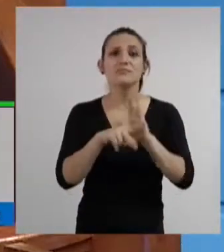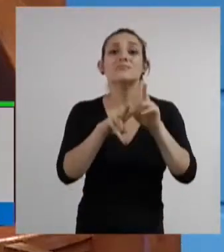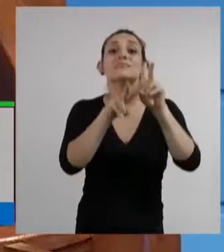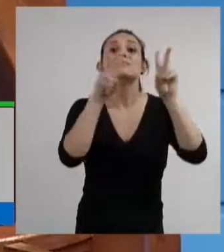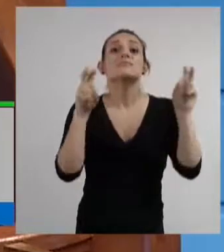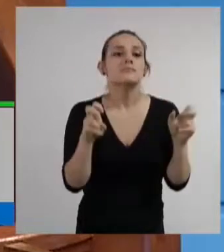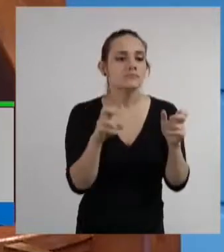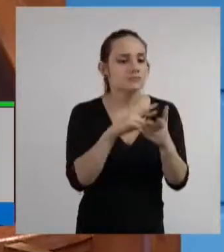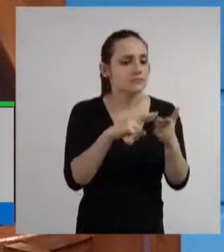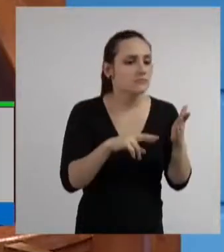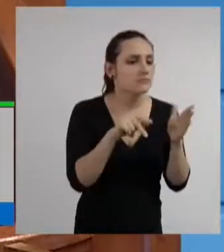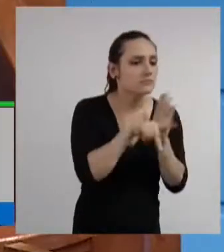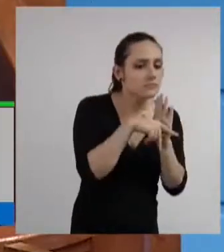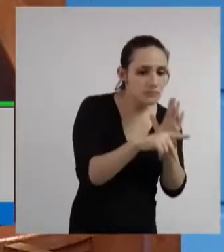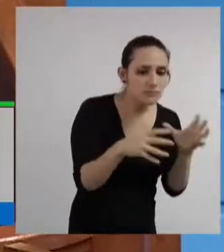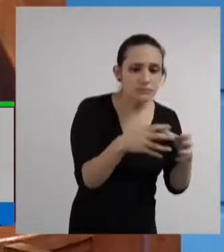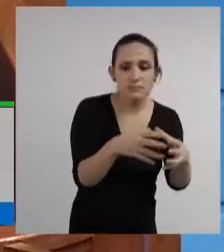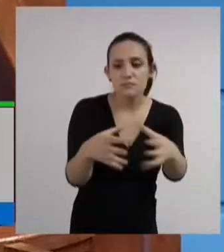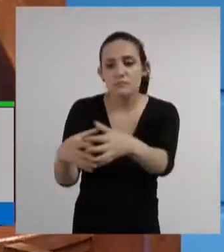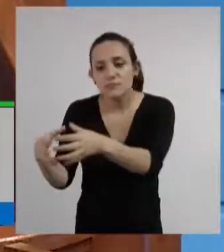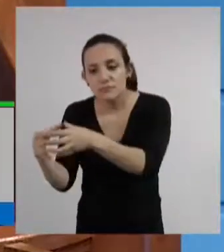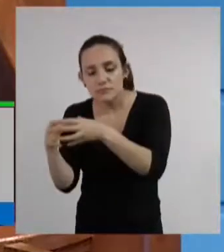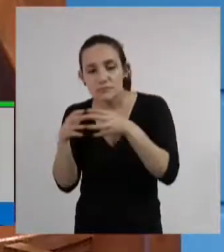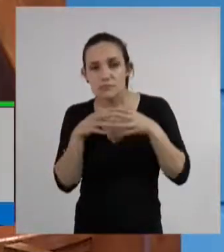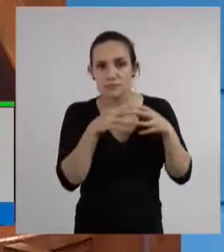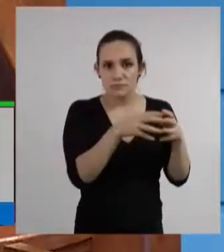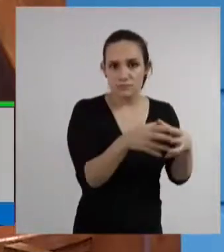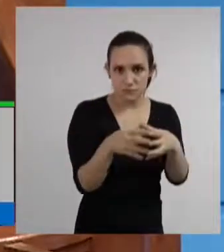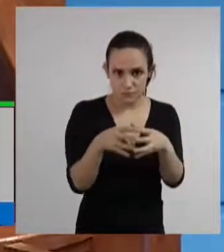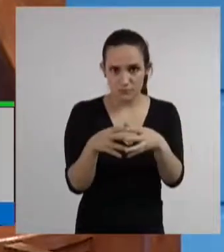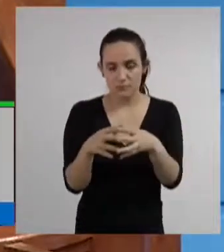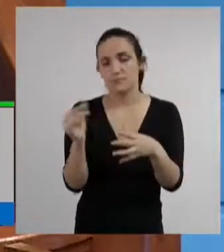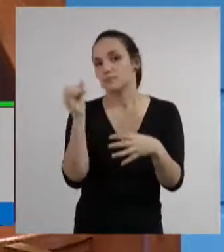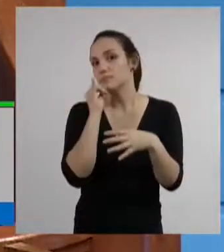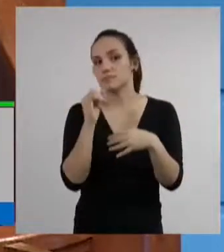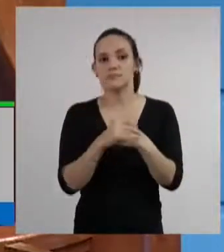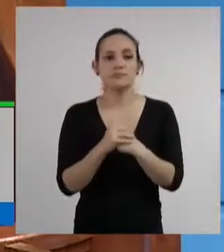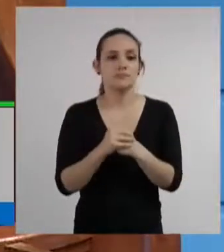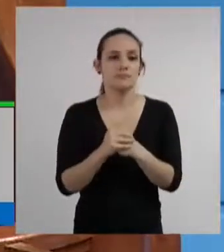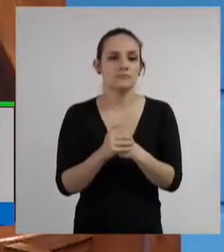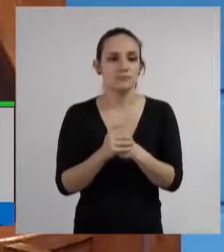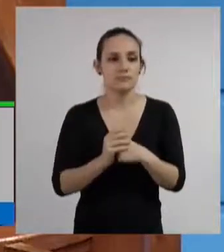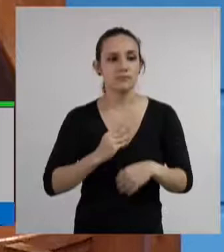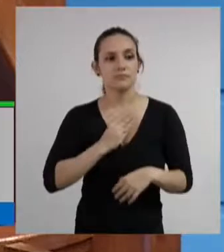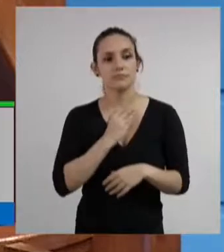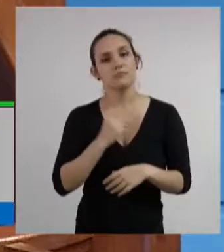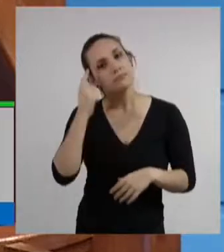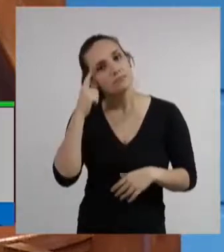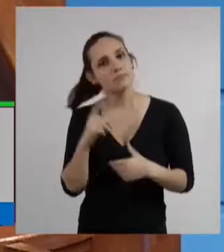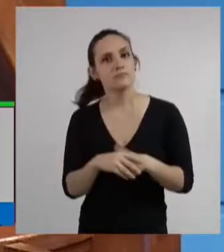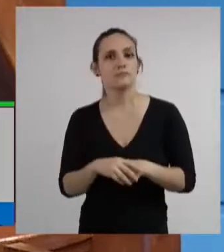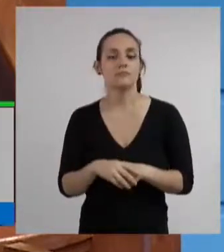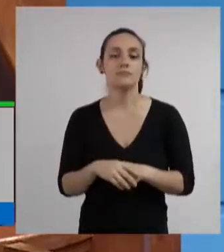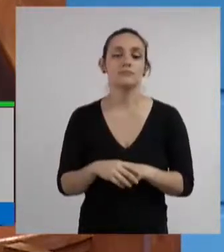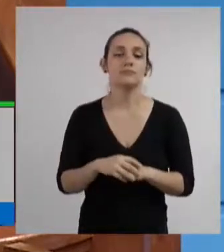Era muito mais fácil discutir no relatório setorial, deputado Picarelli, quando